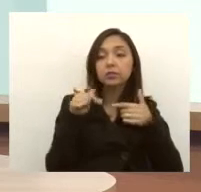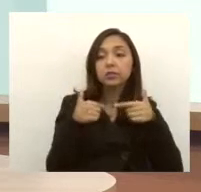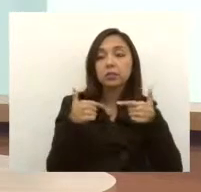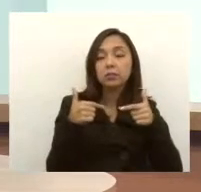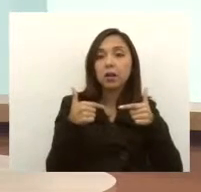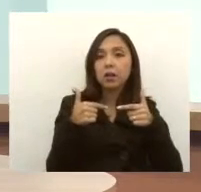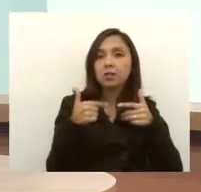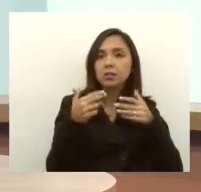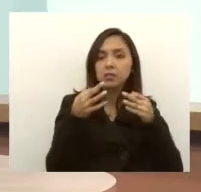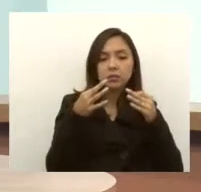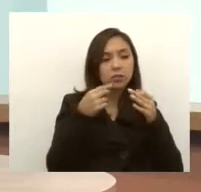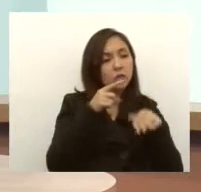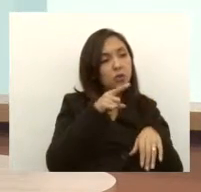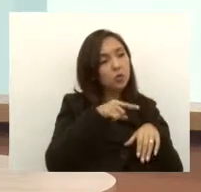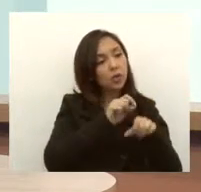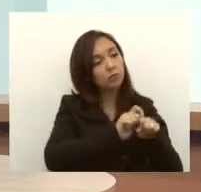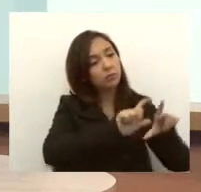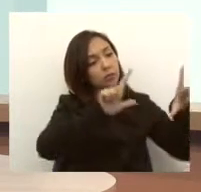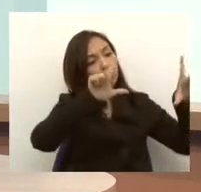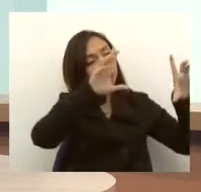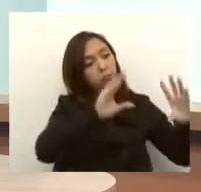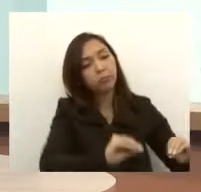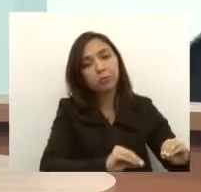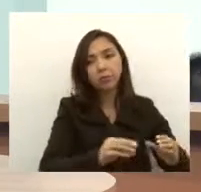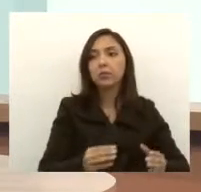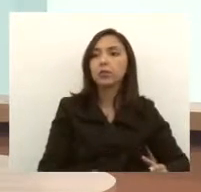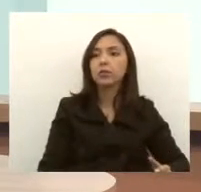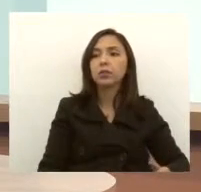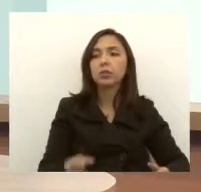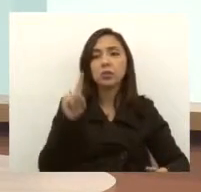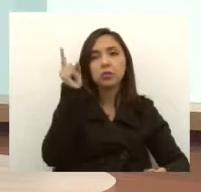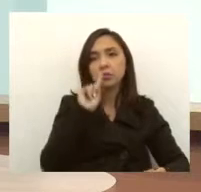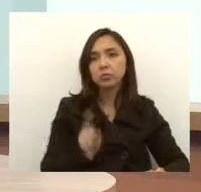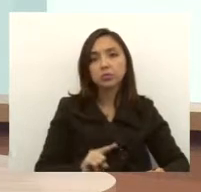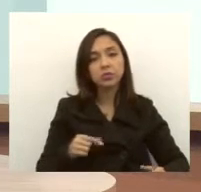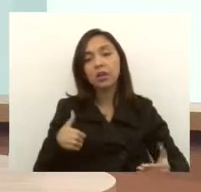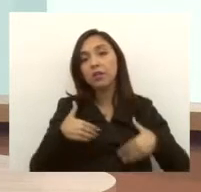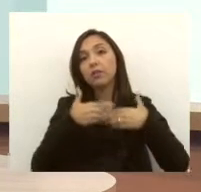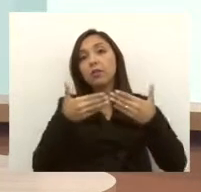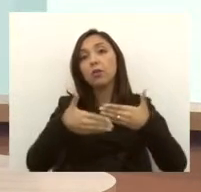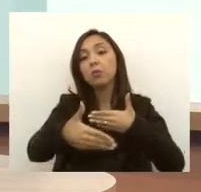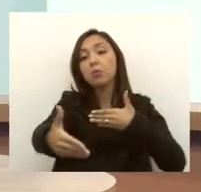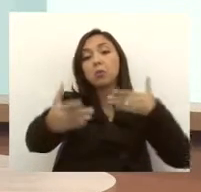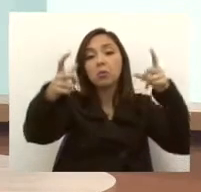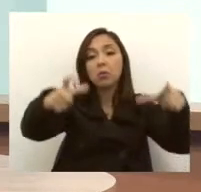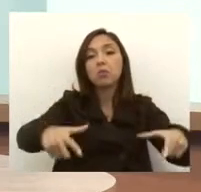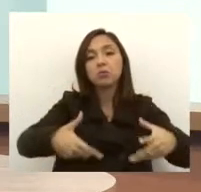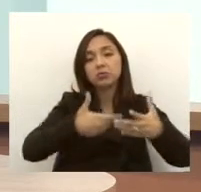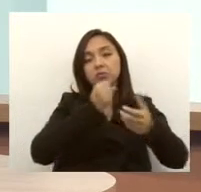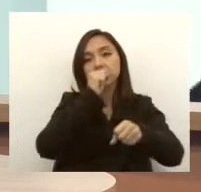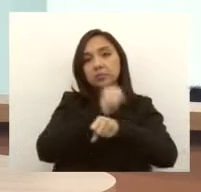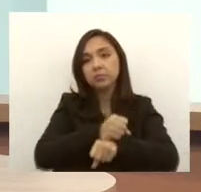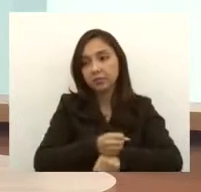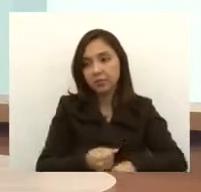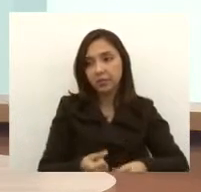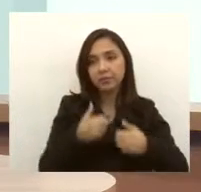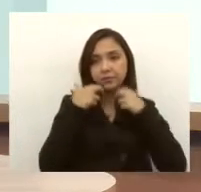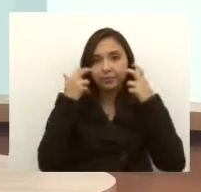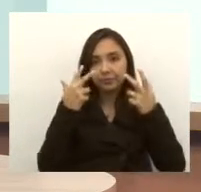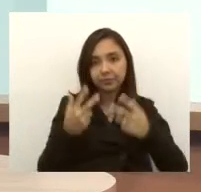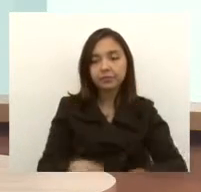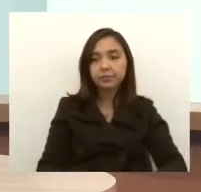não manter o site no ar. Pelo amor de Deus, eu não sei aonde essa cidade vai parar. É uma vergonha.